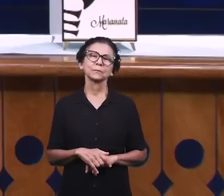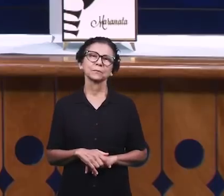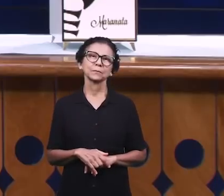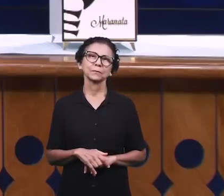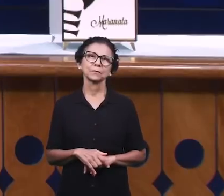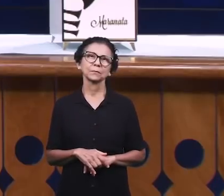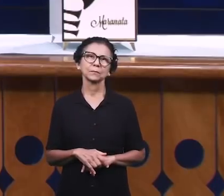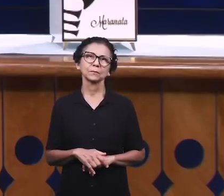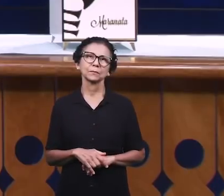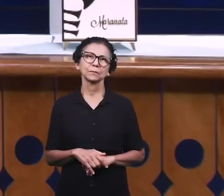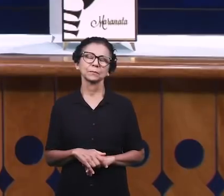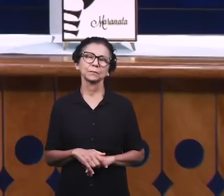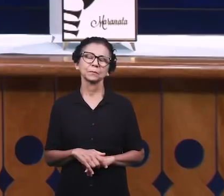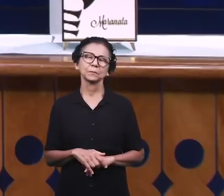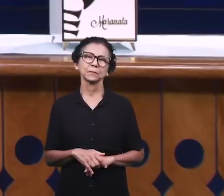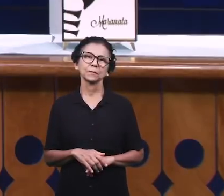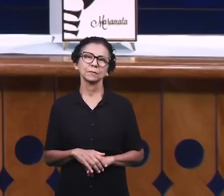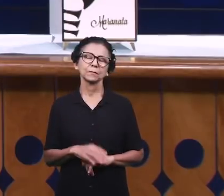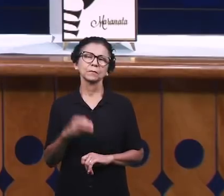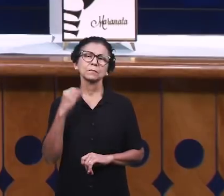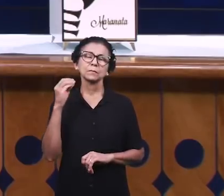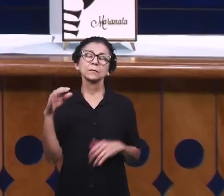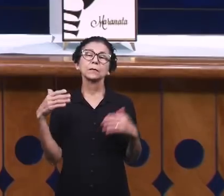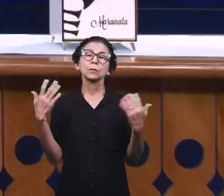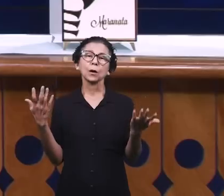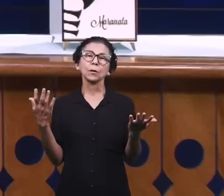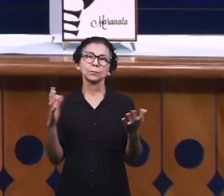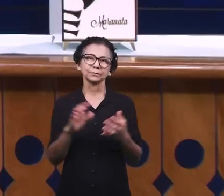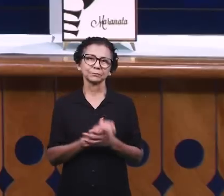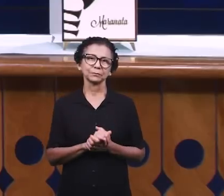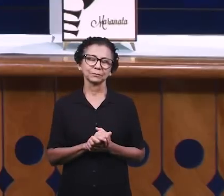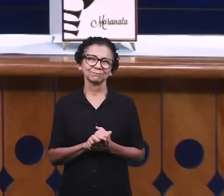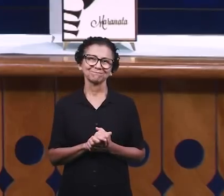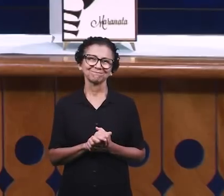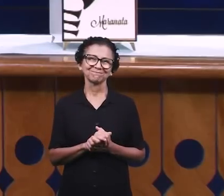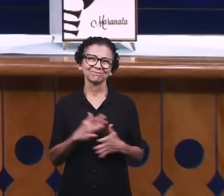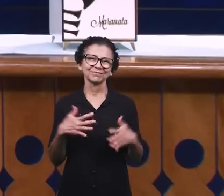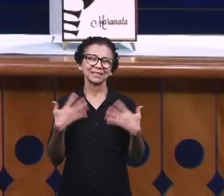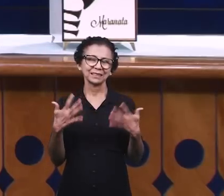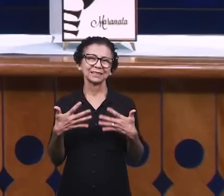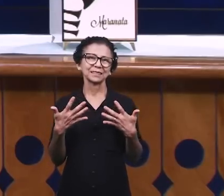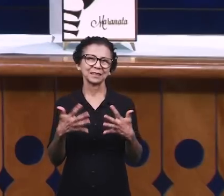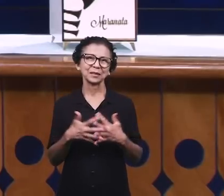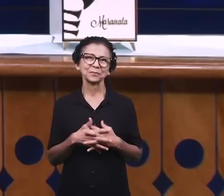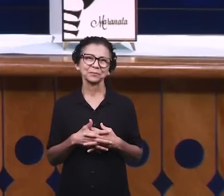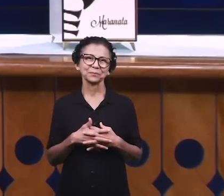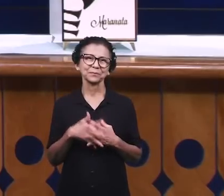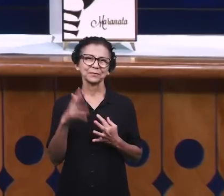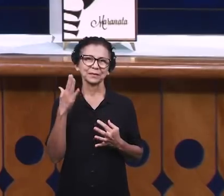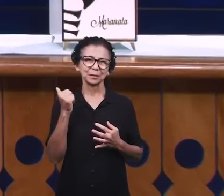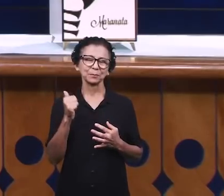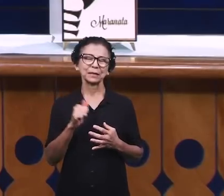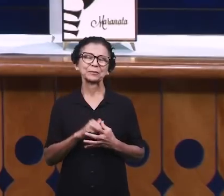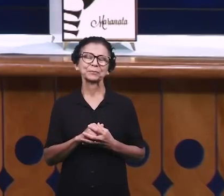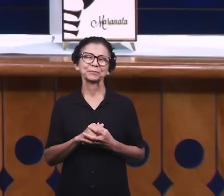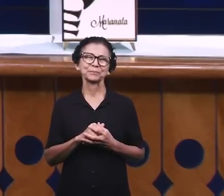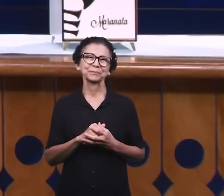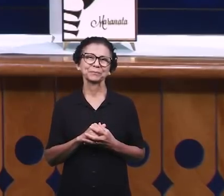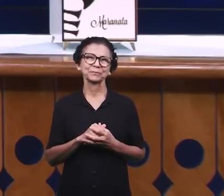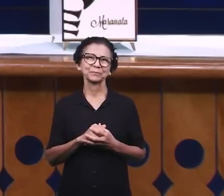informar qual foi a experiência que você teve nesse culto. Será uma alegria saber essa experiência, receber a